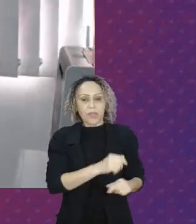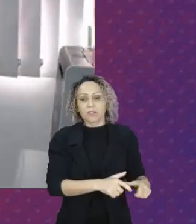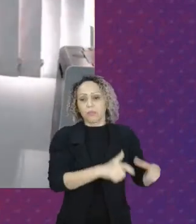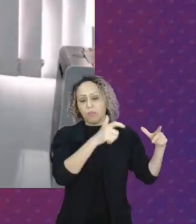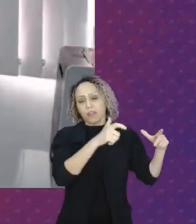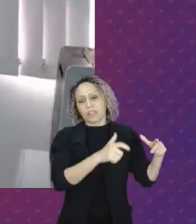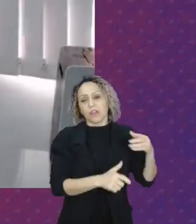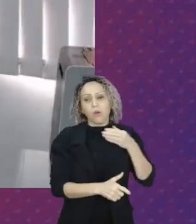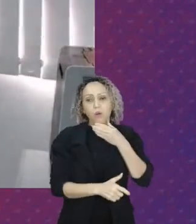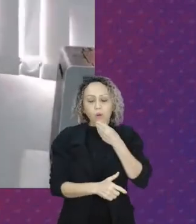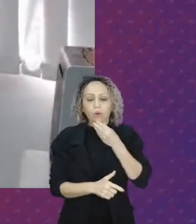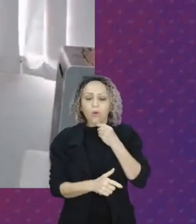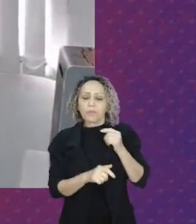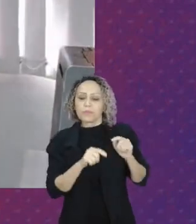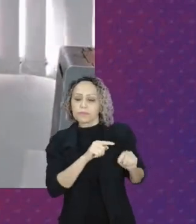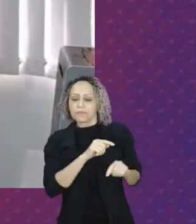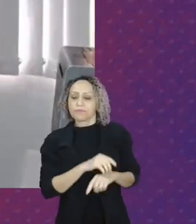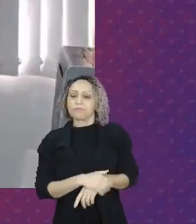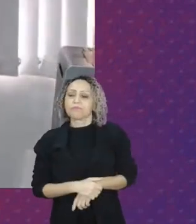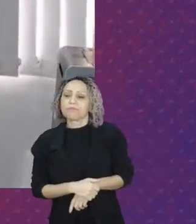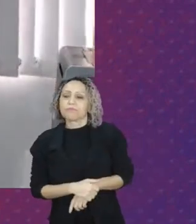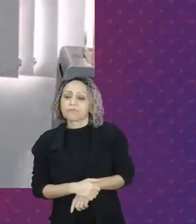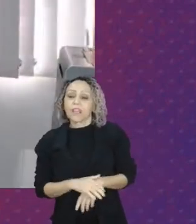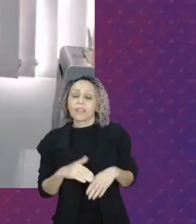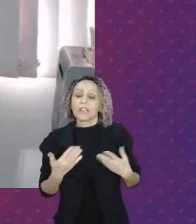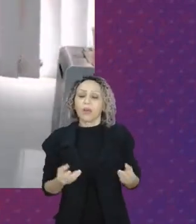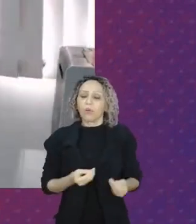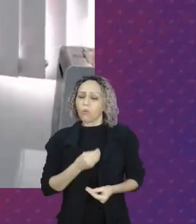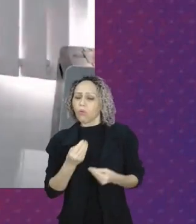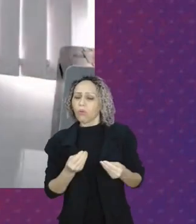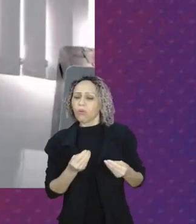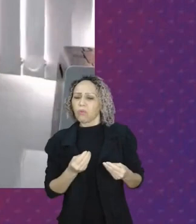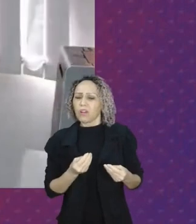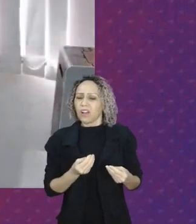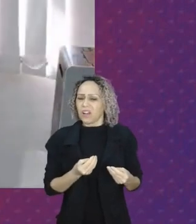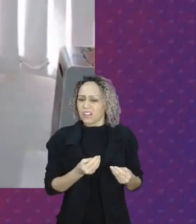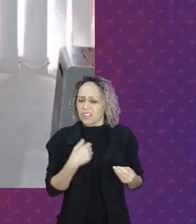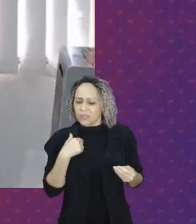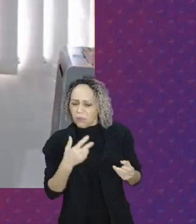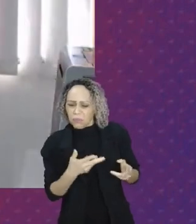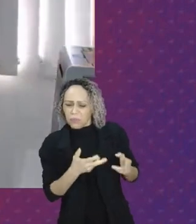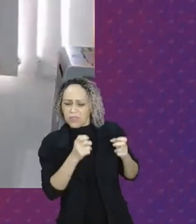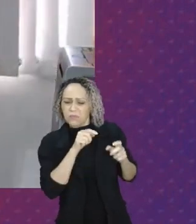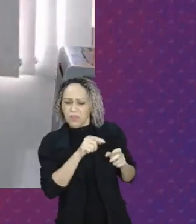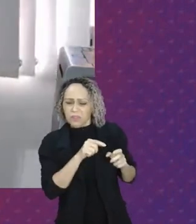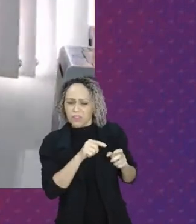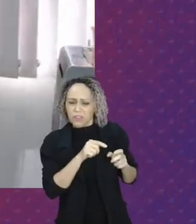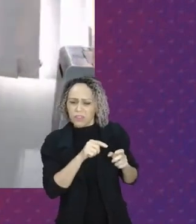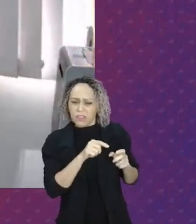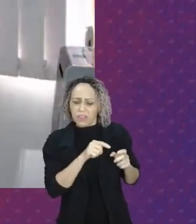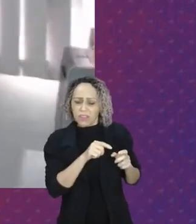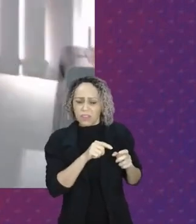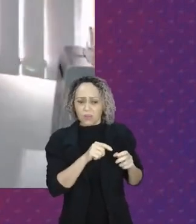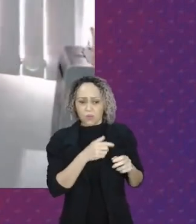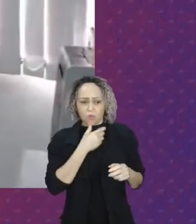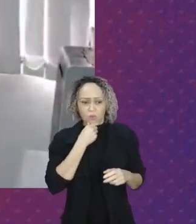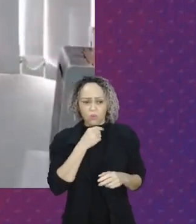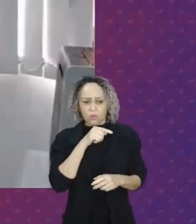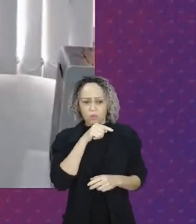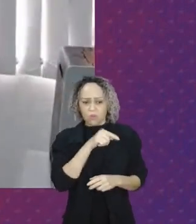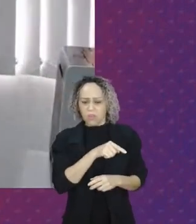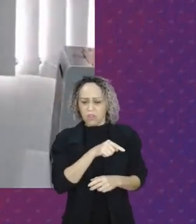também naturalmente é visto como aquele que vai exercer o posto de comando,